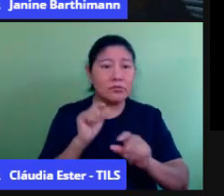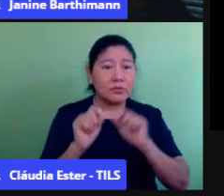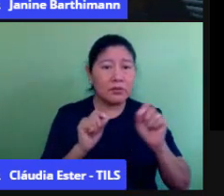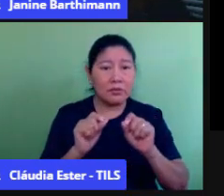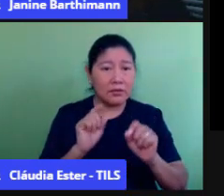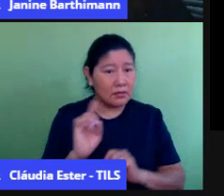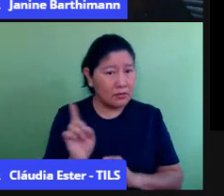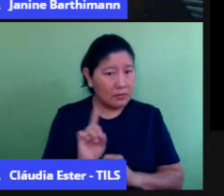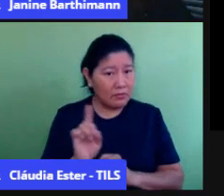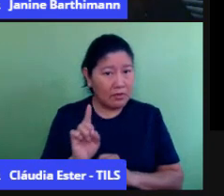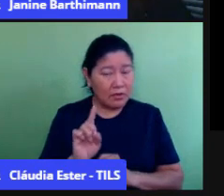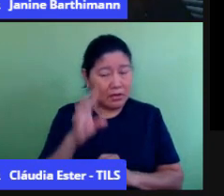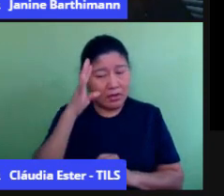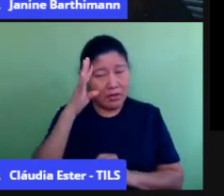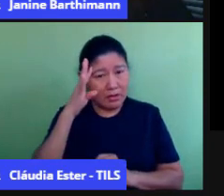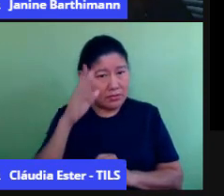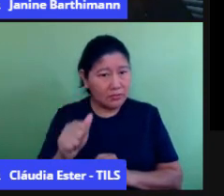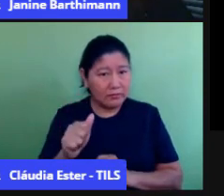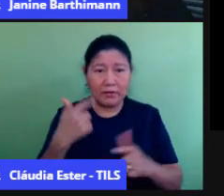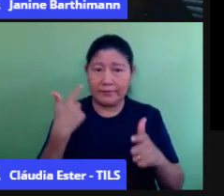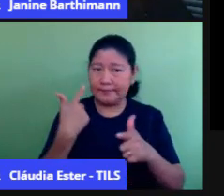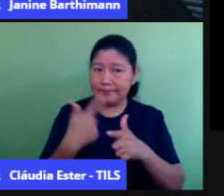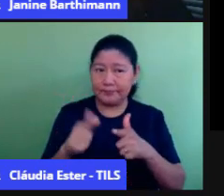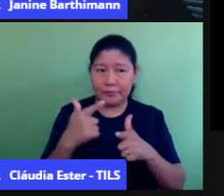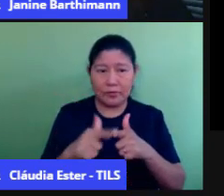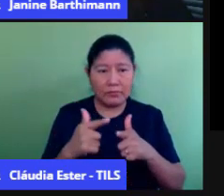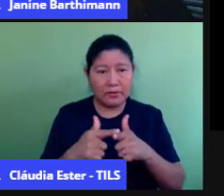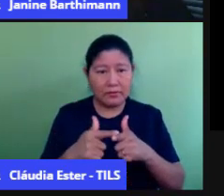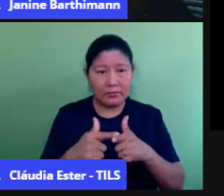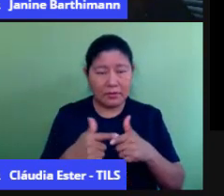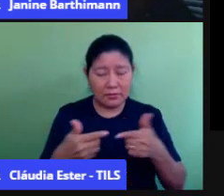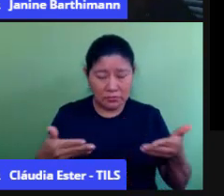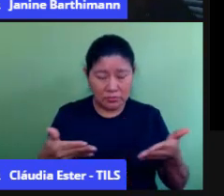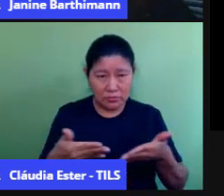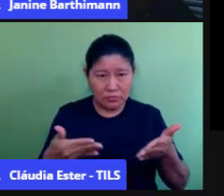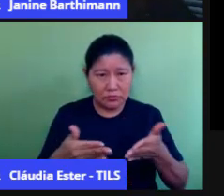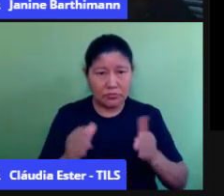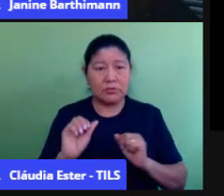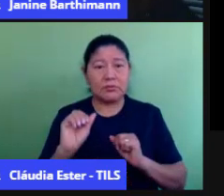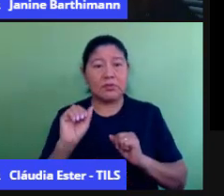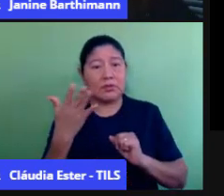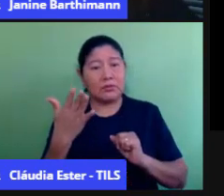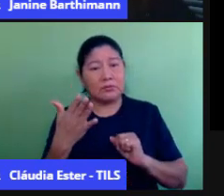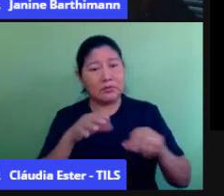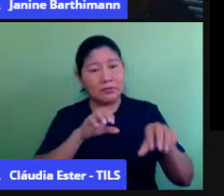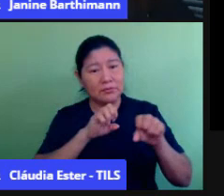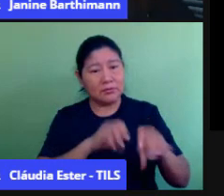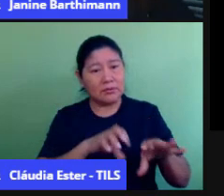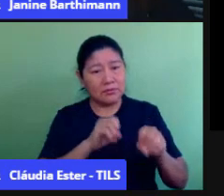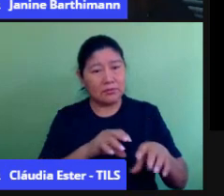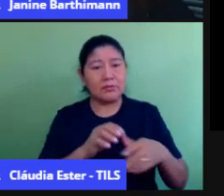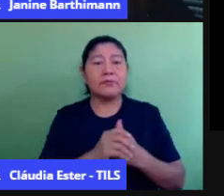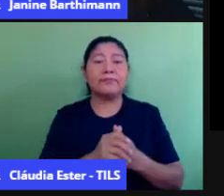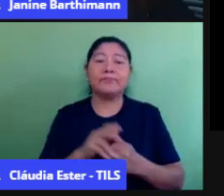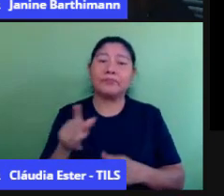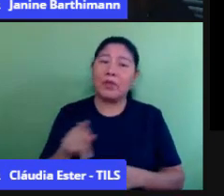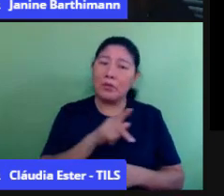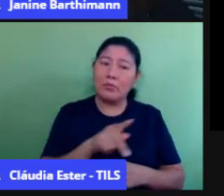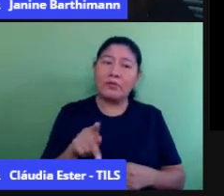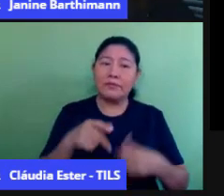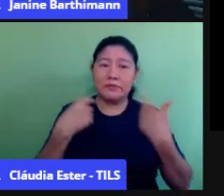para as nossas crises na educação, para as nossas crises que vivenciamos hoje. O professor tem que estar munido